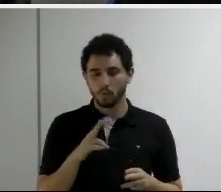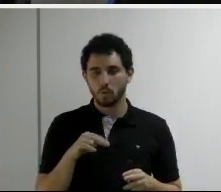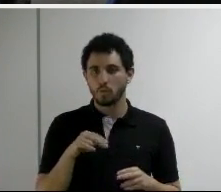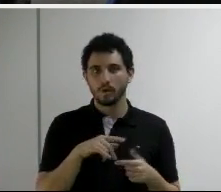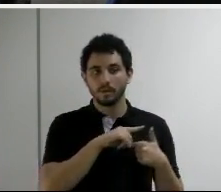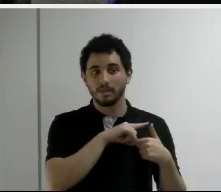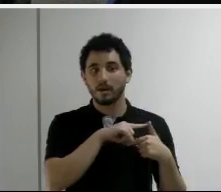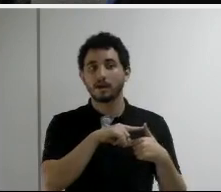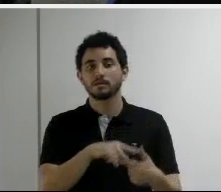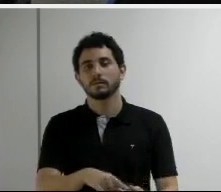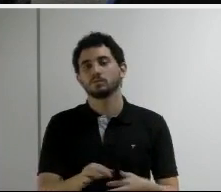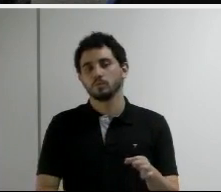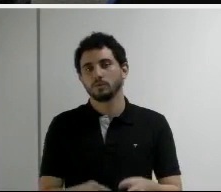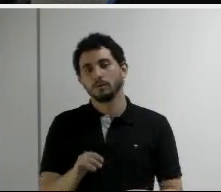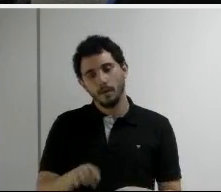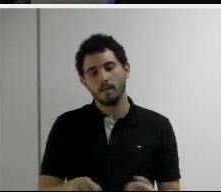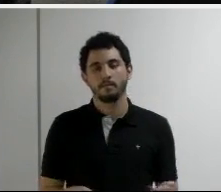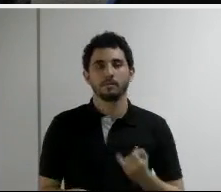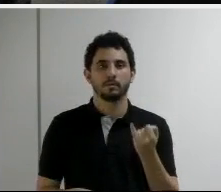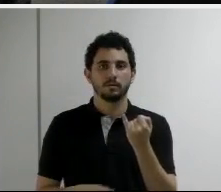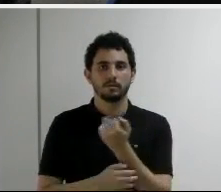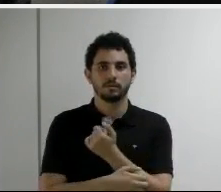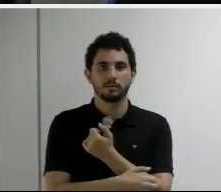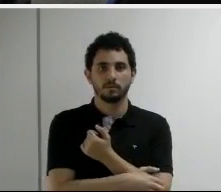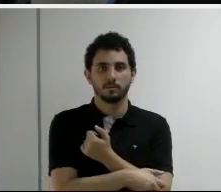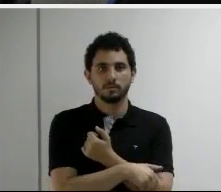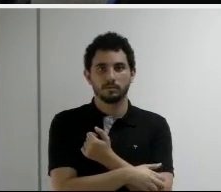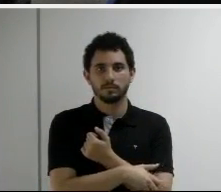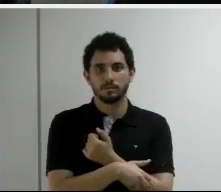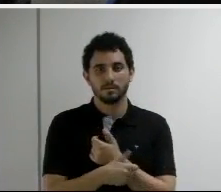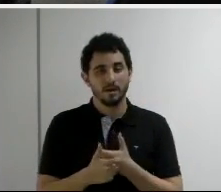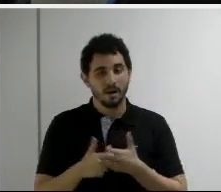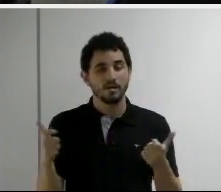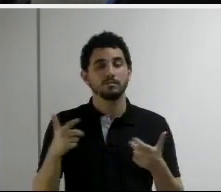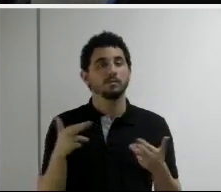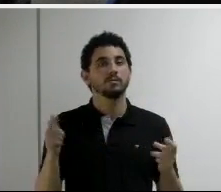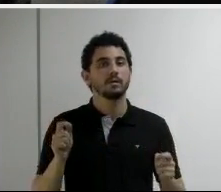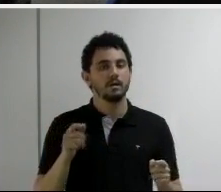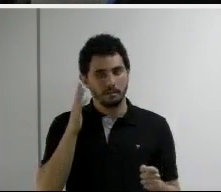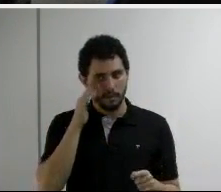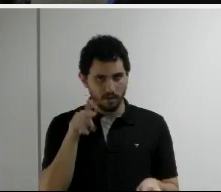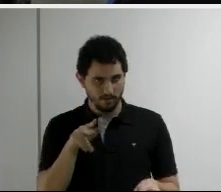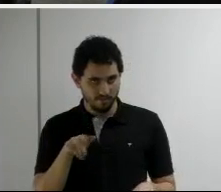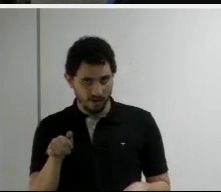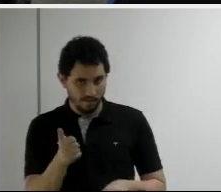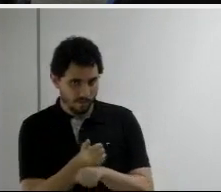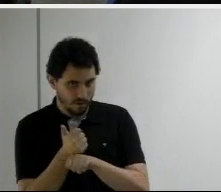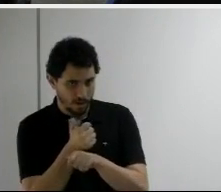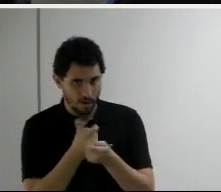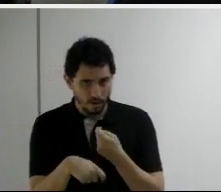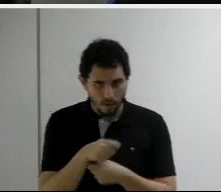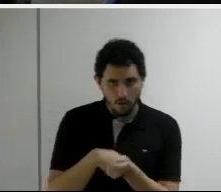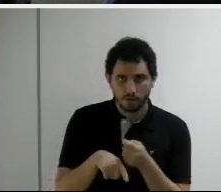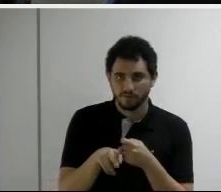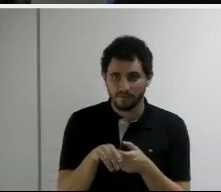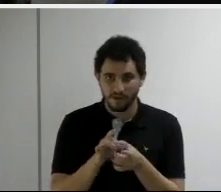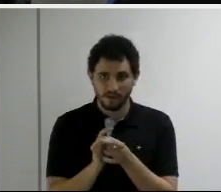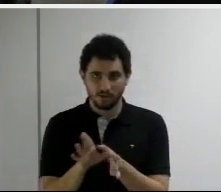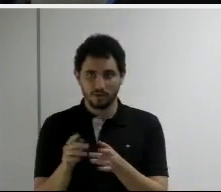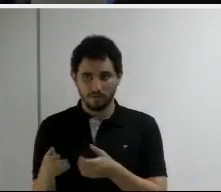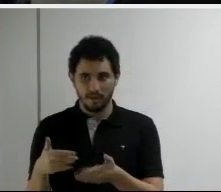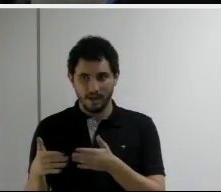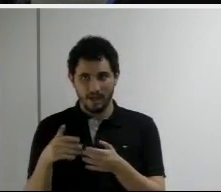tradição jurídica e é algo importante. A grande questão é saber, isso vai viabilizar negócios, isso vai deixar o mercado